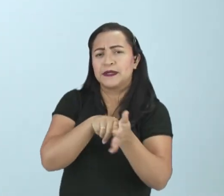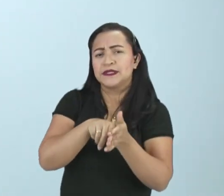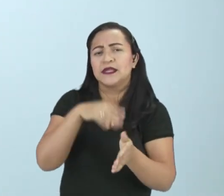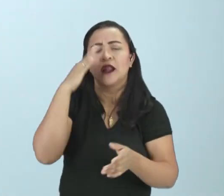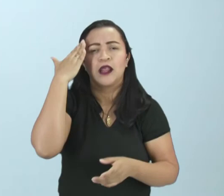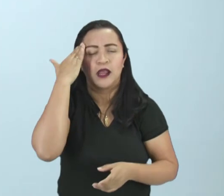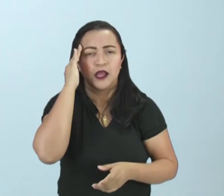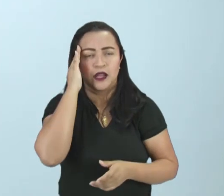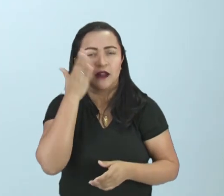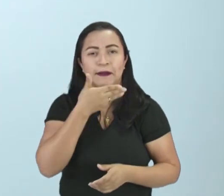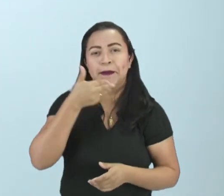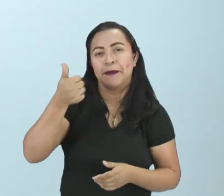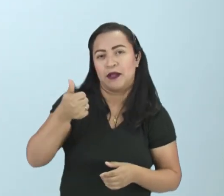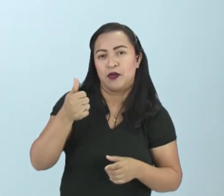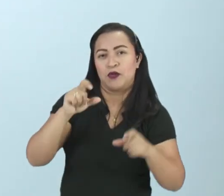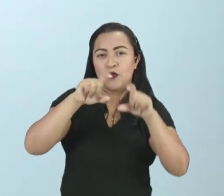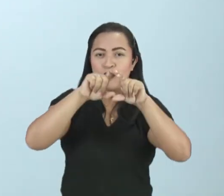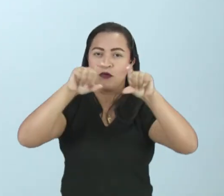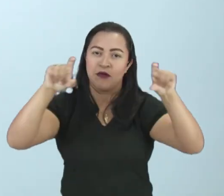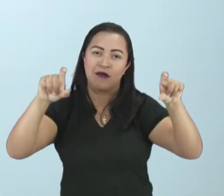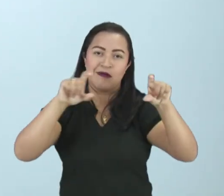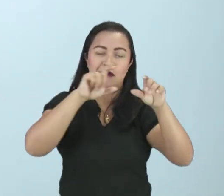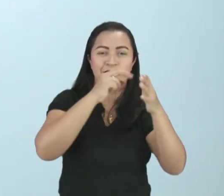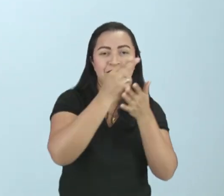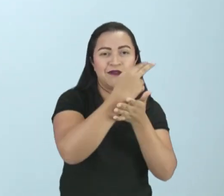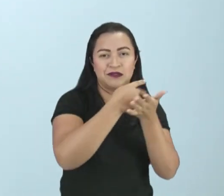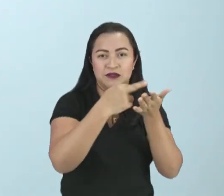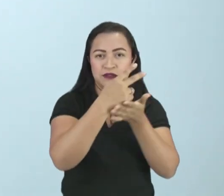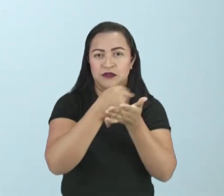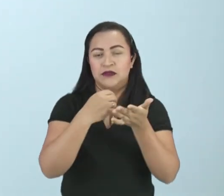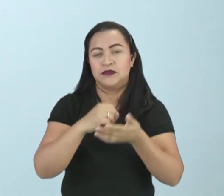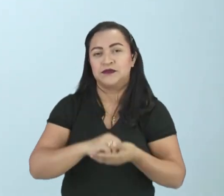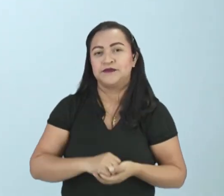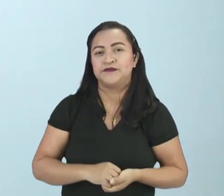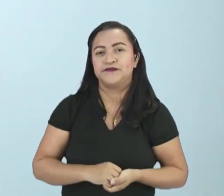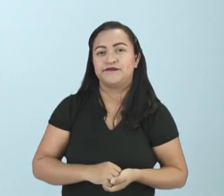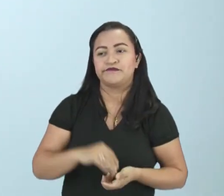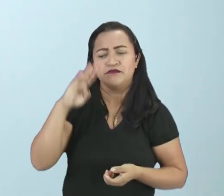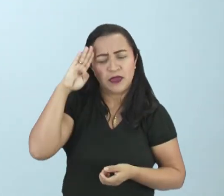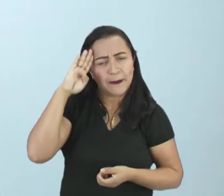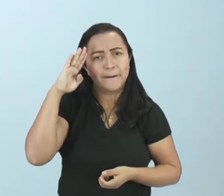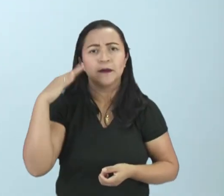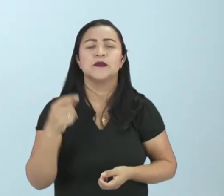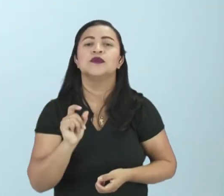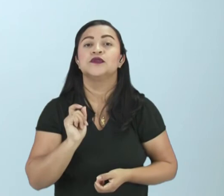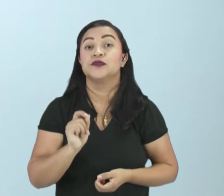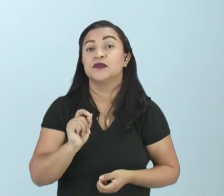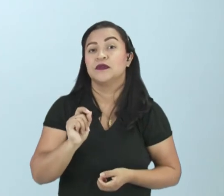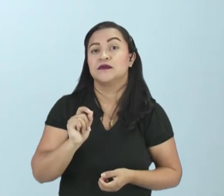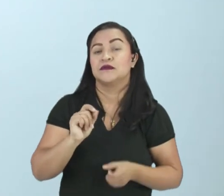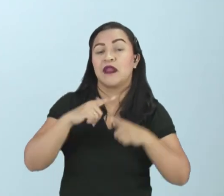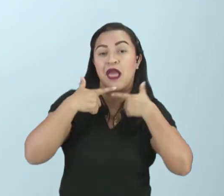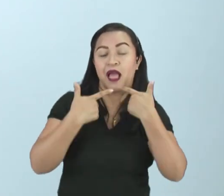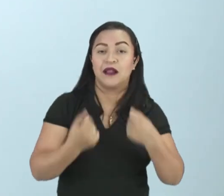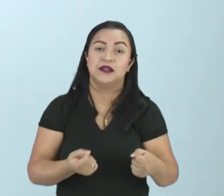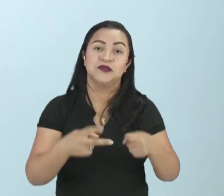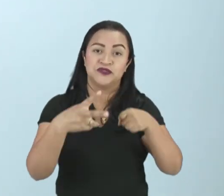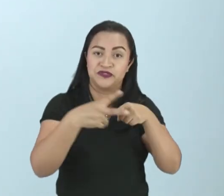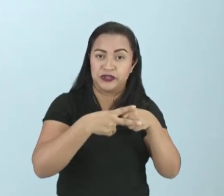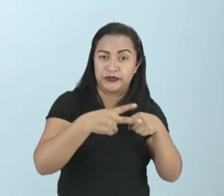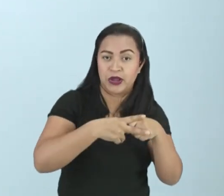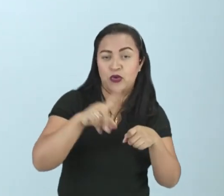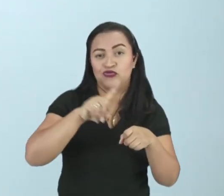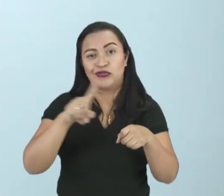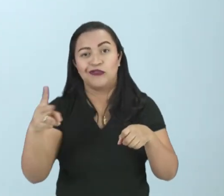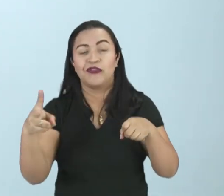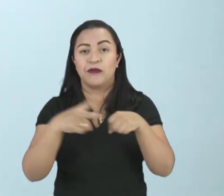que constituem as histórias em quadrinhos, principalmente no tocante o quê? A linguagem verbal, não verbal e mista,